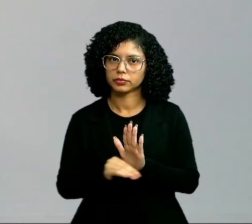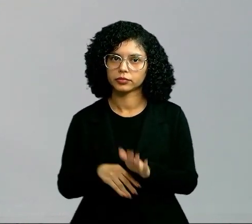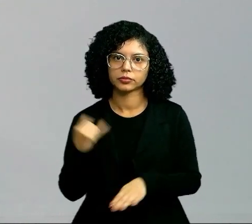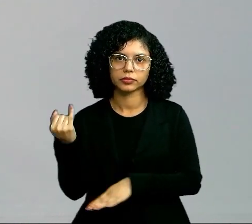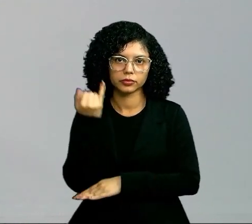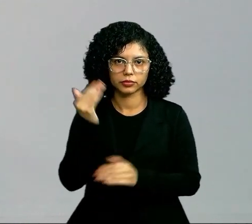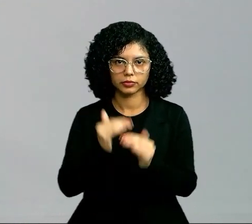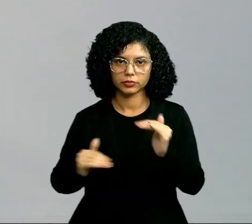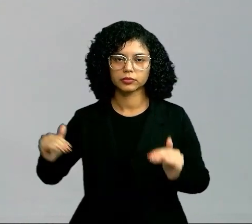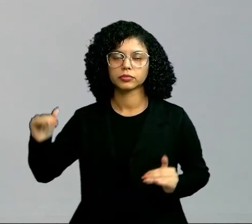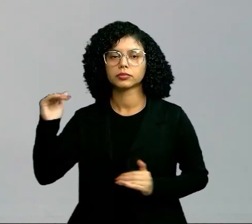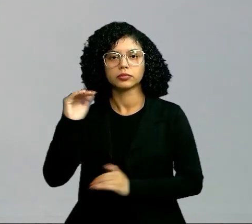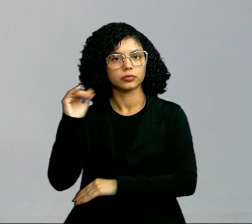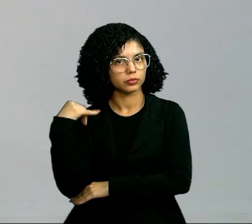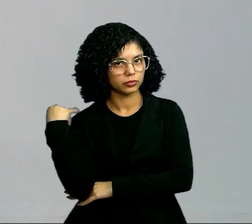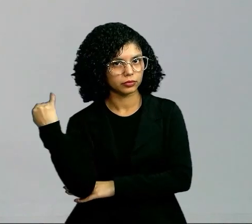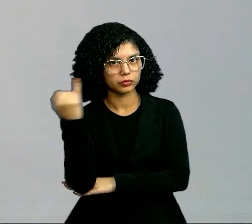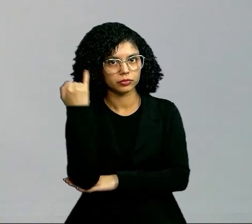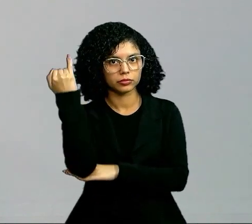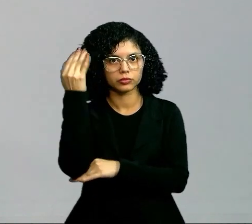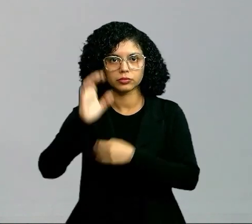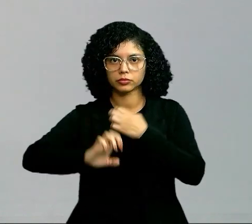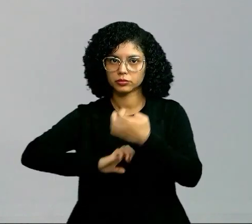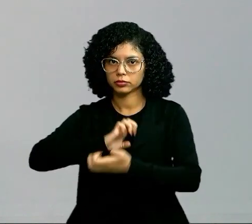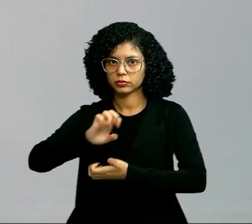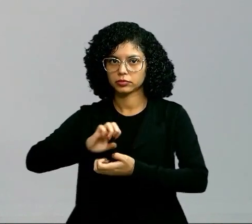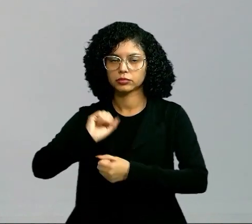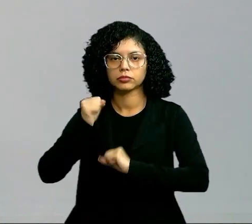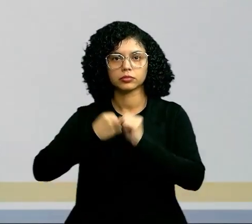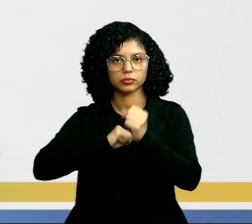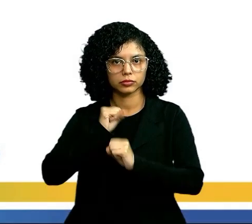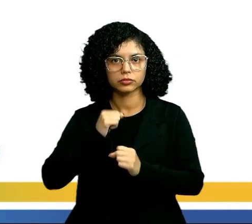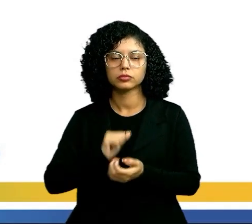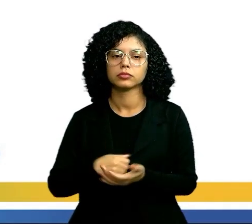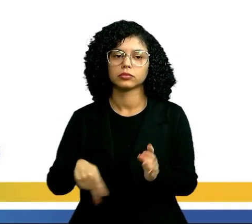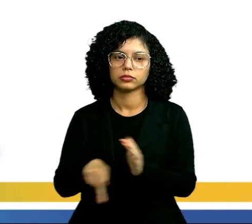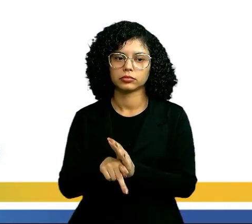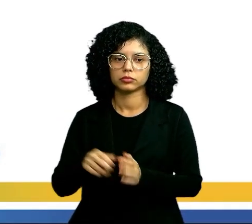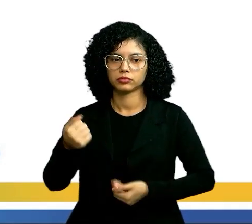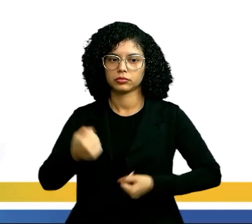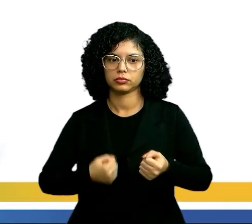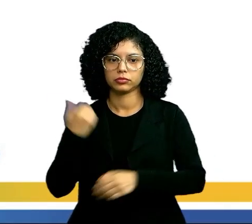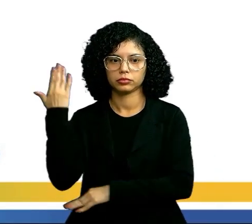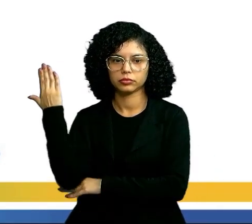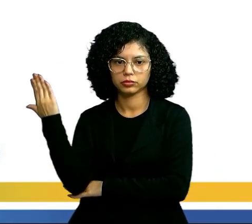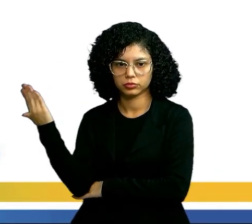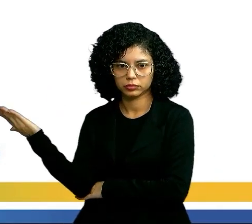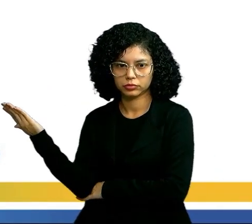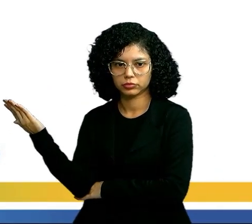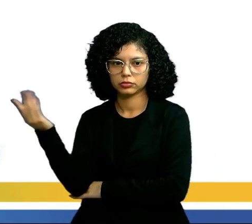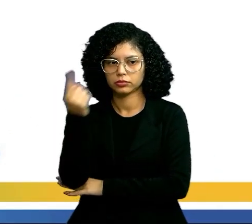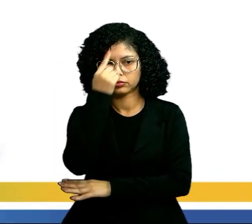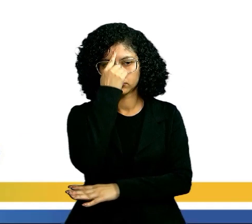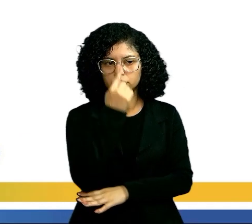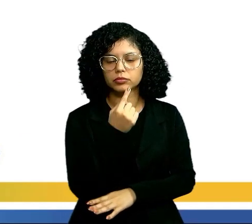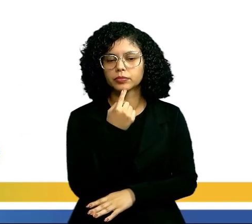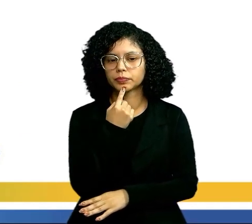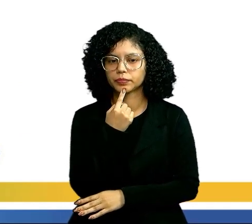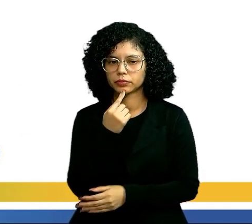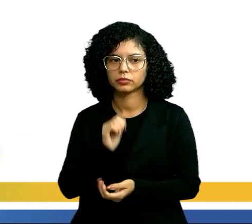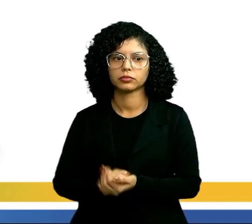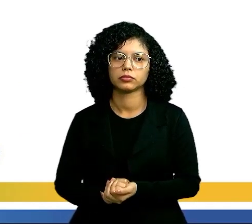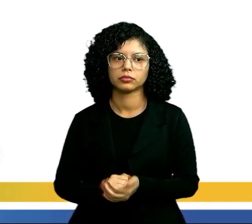extrema relevância também, que é a evolução dos transportes. Aí na sua tela, né, ele mostra justamente